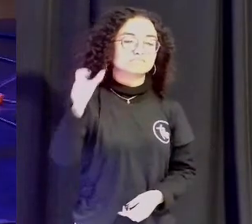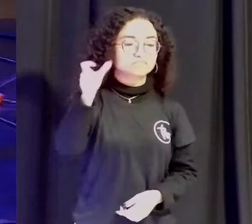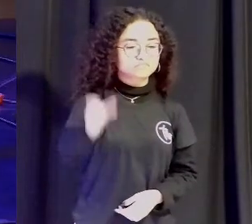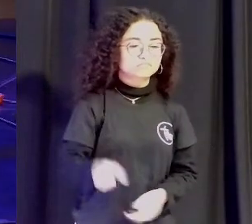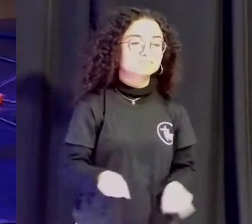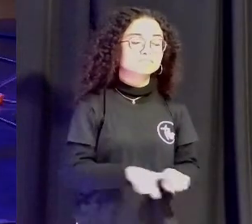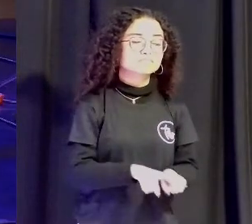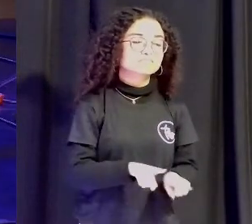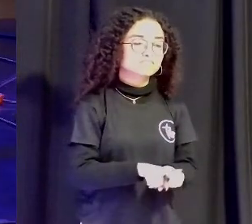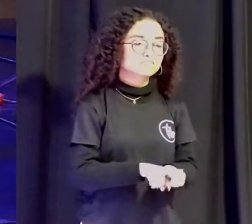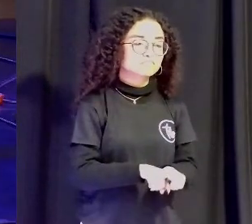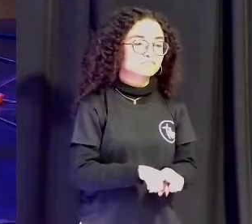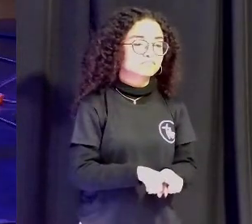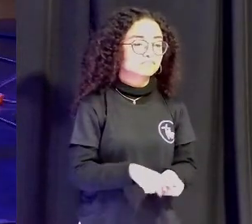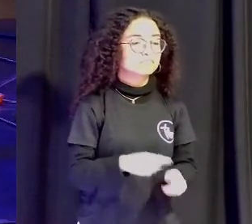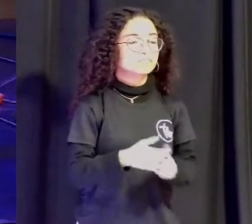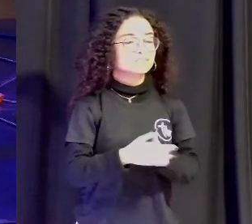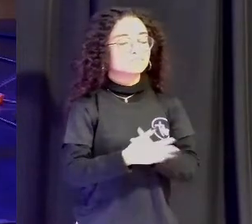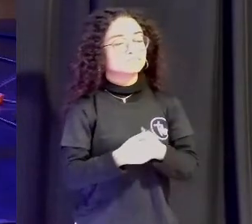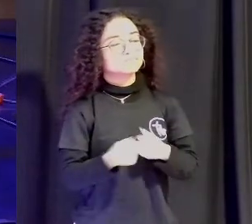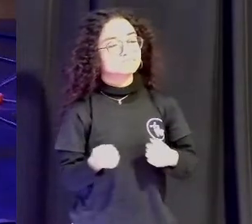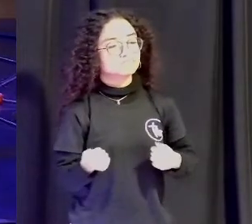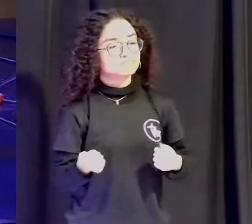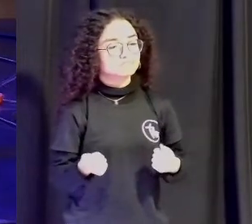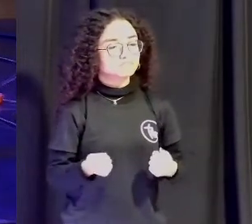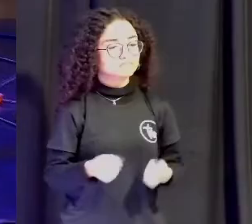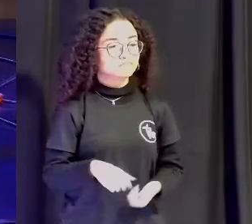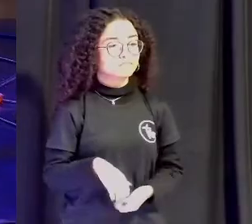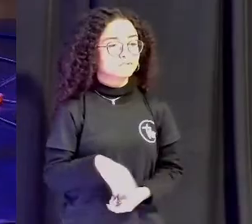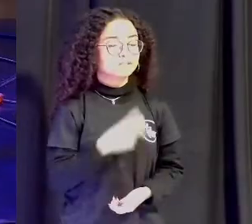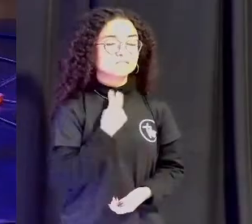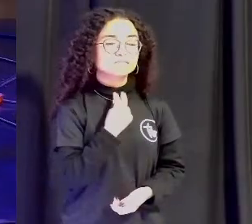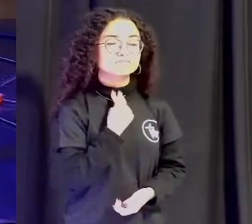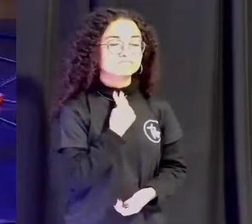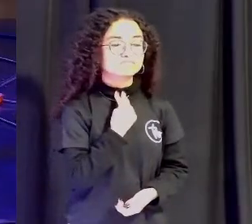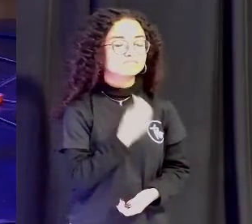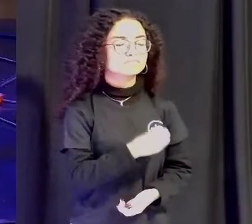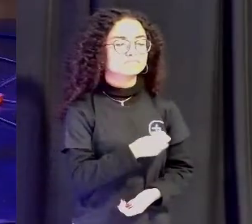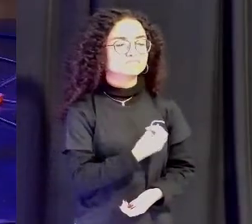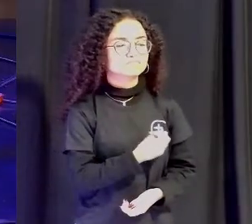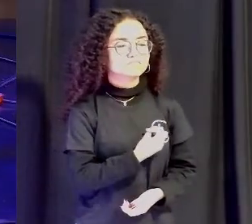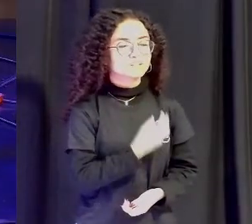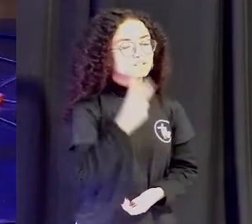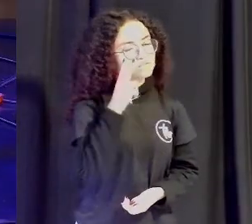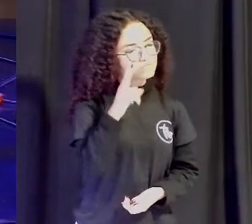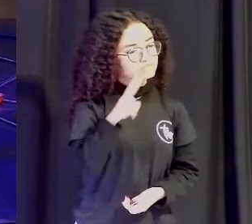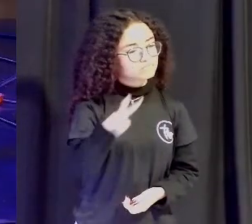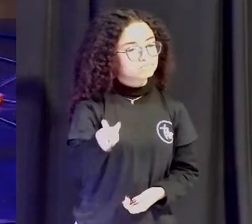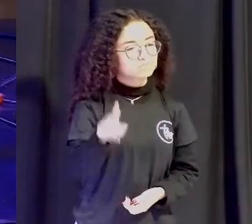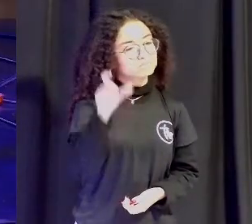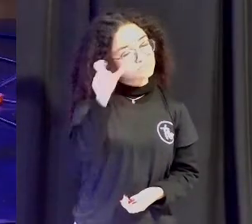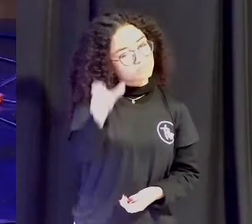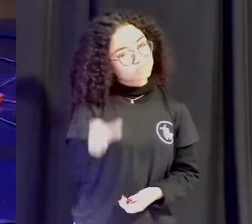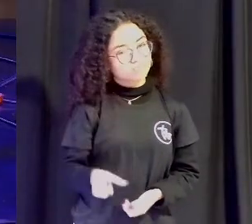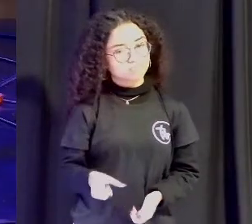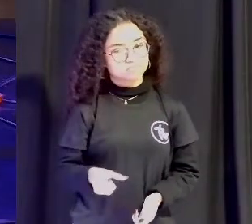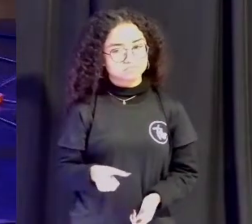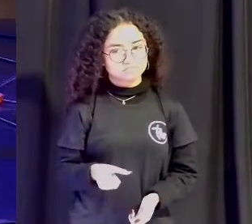Não podemos caminhar na vida vendo pessoas